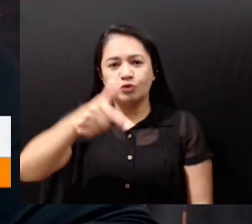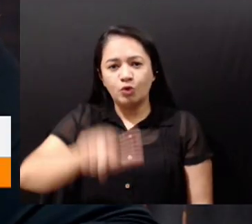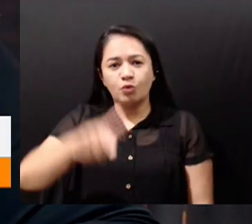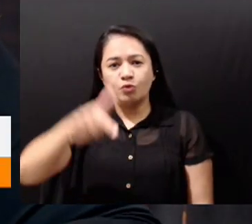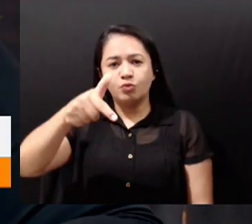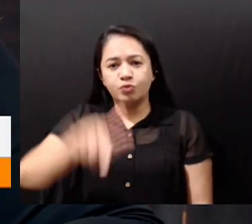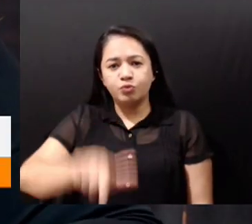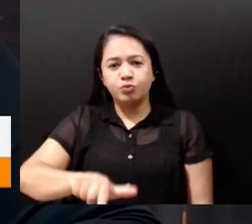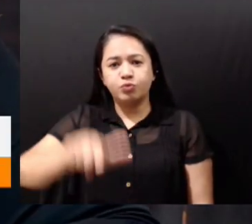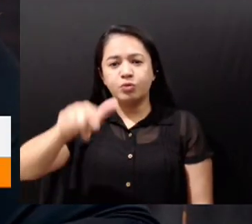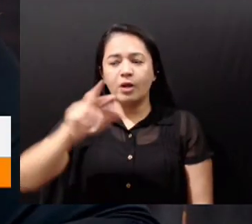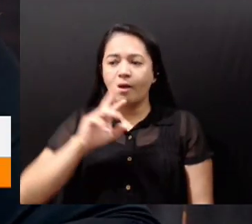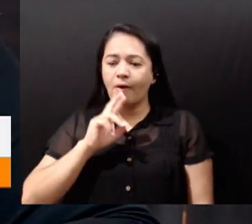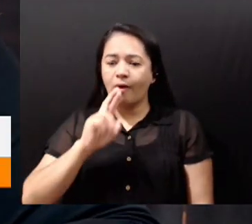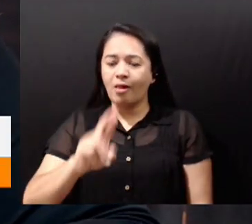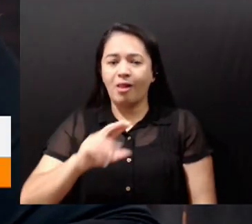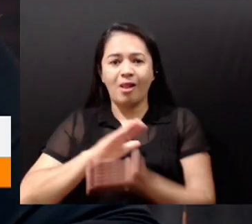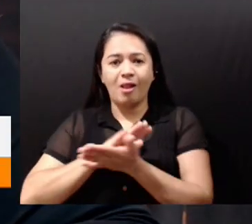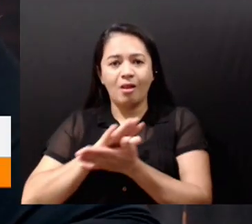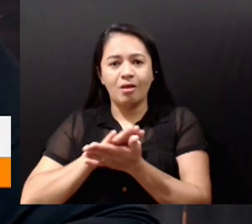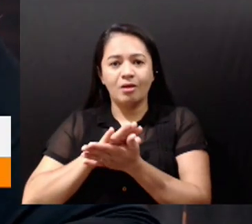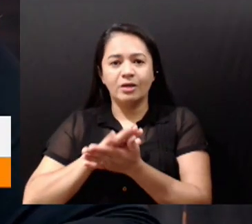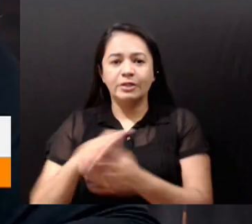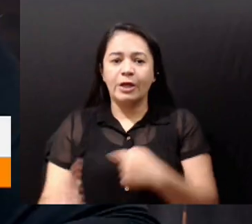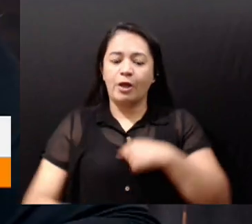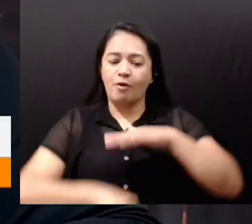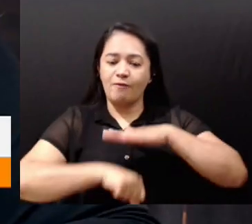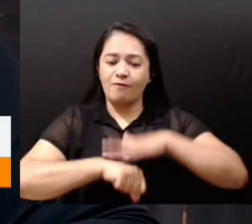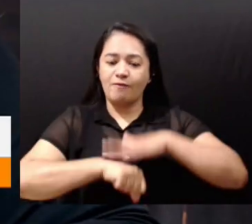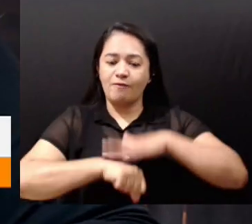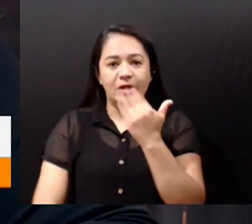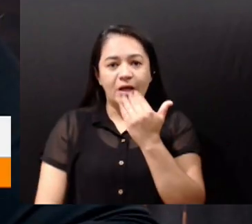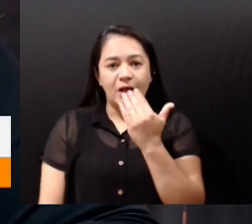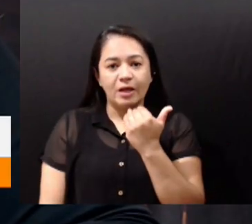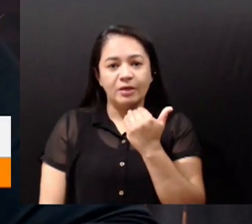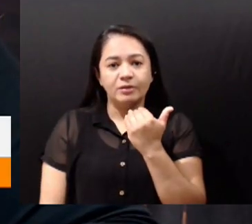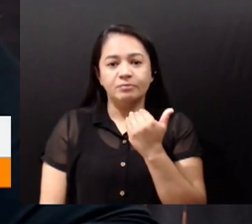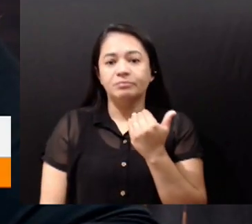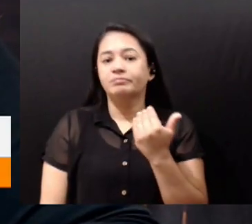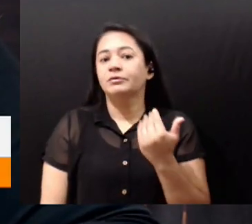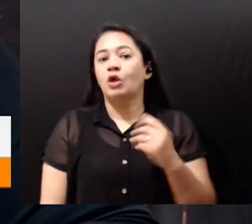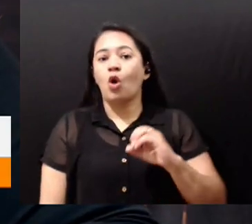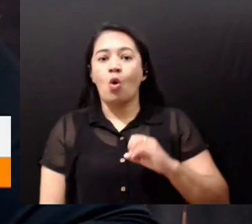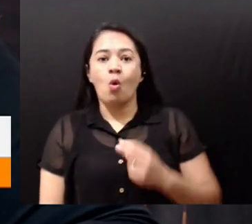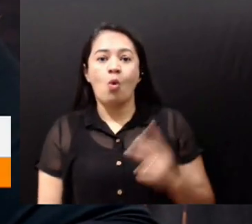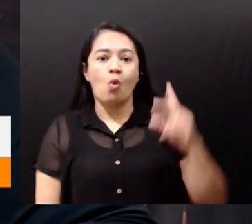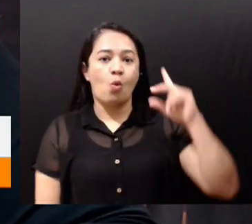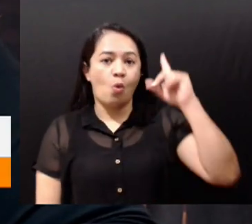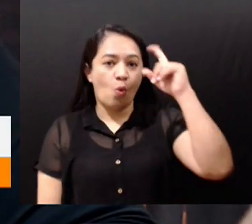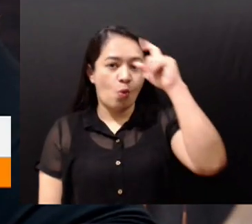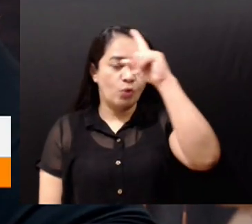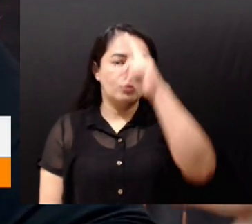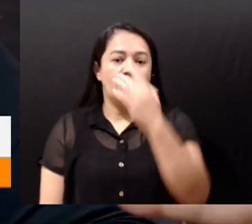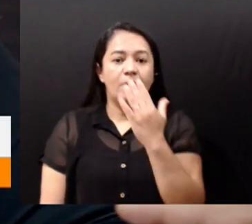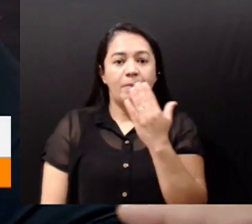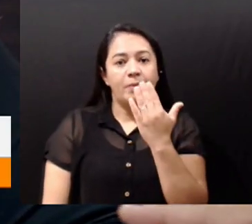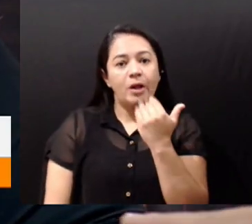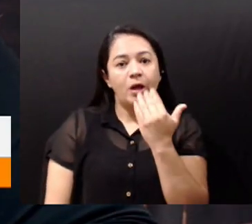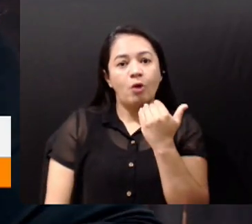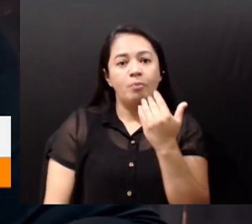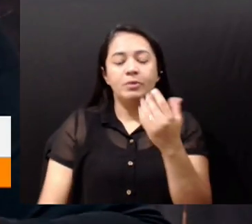não vêm, então eu estou fazendo uma alimentação diferenciada, ou eu tenho dificuldade para fazer uma alimentação que é o